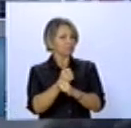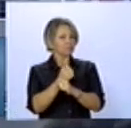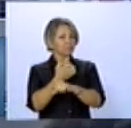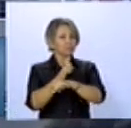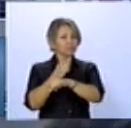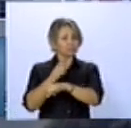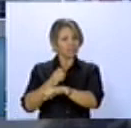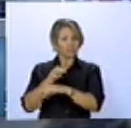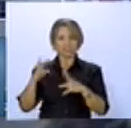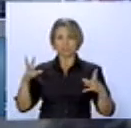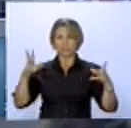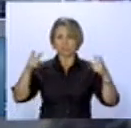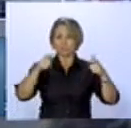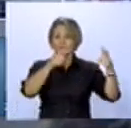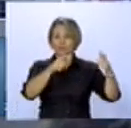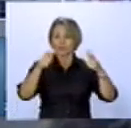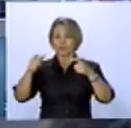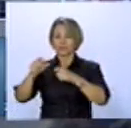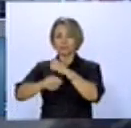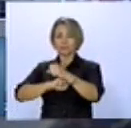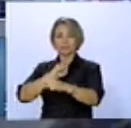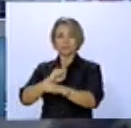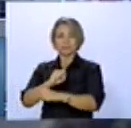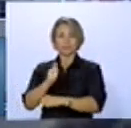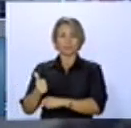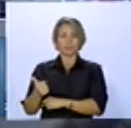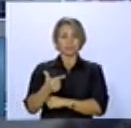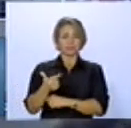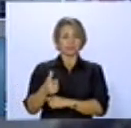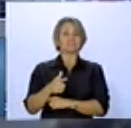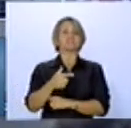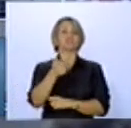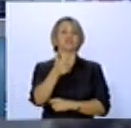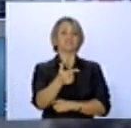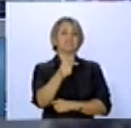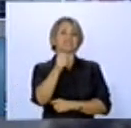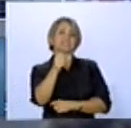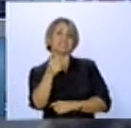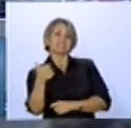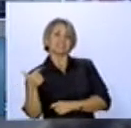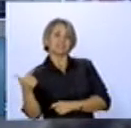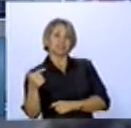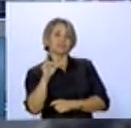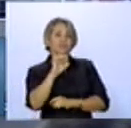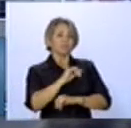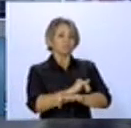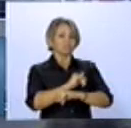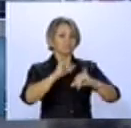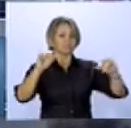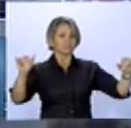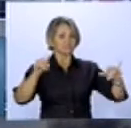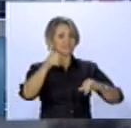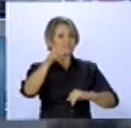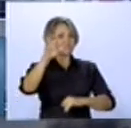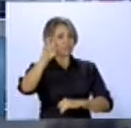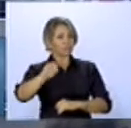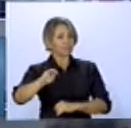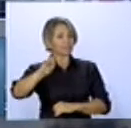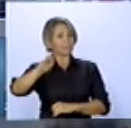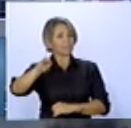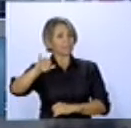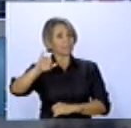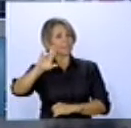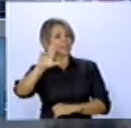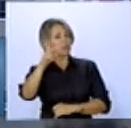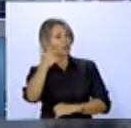todos os setores de 2012 foi de 272 milhões de reais enquanto propaganda 150 milhões é